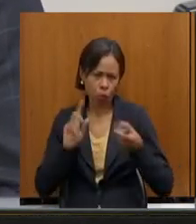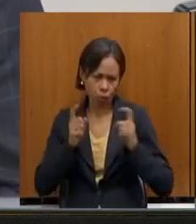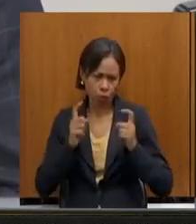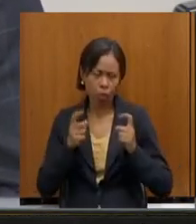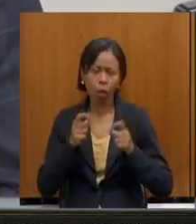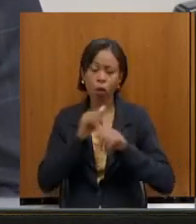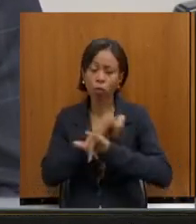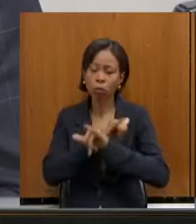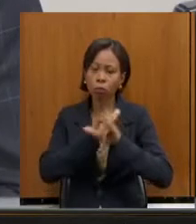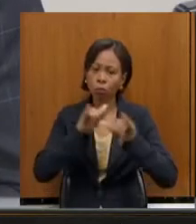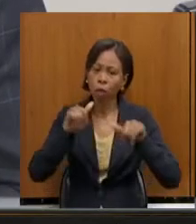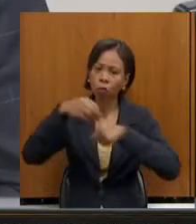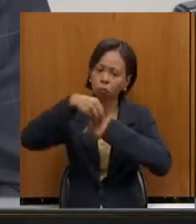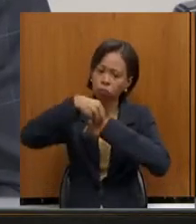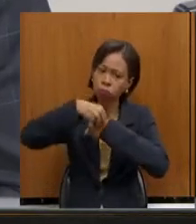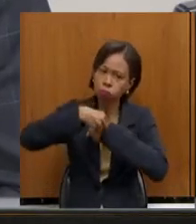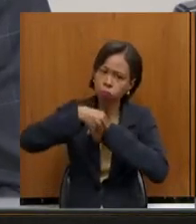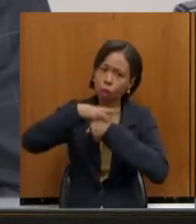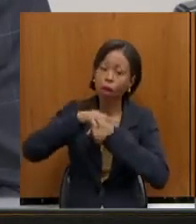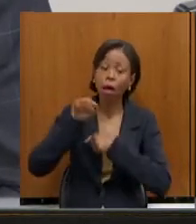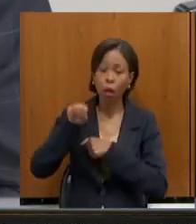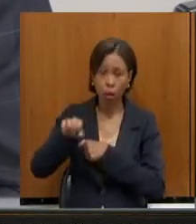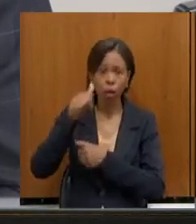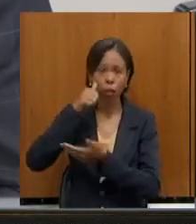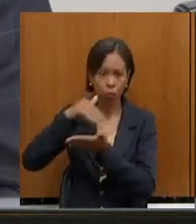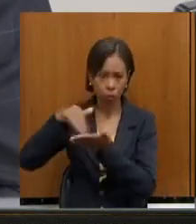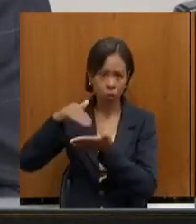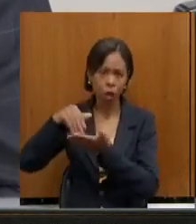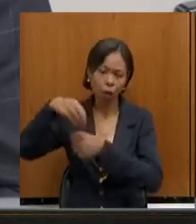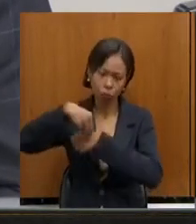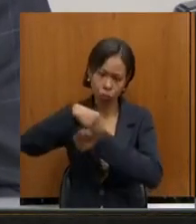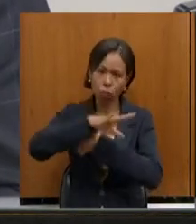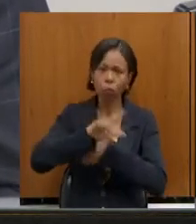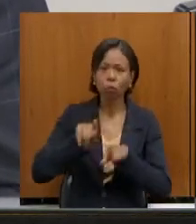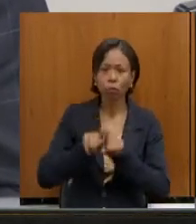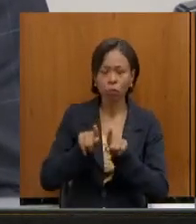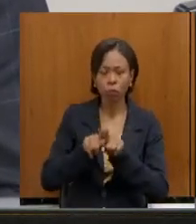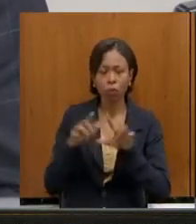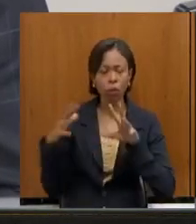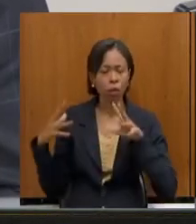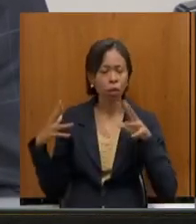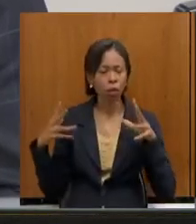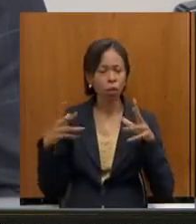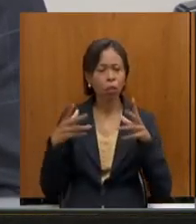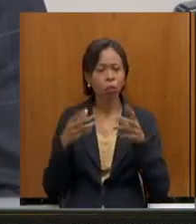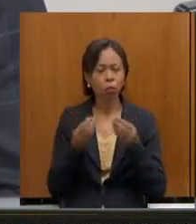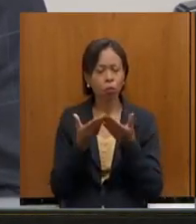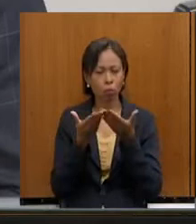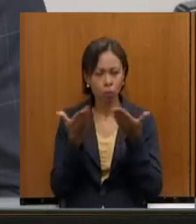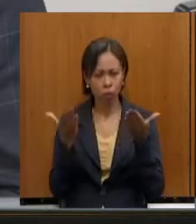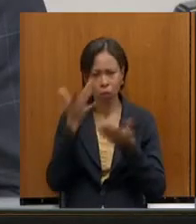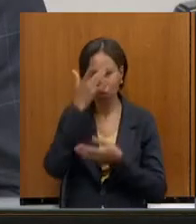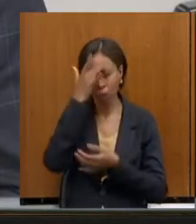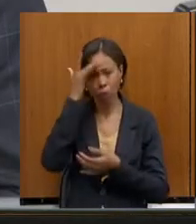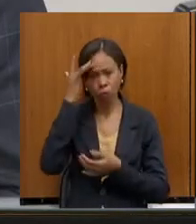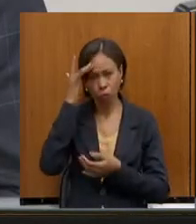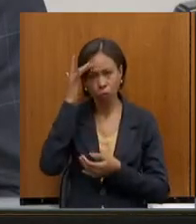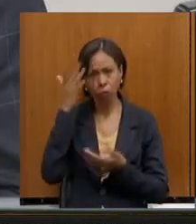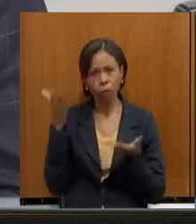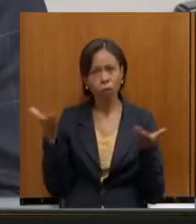e aí secretária pode deixar sua mensagem e para todas as pessoas que hoje